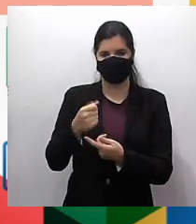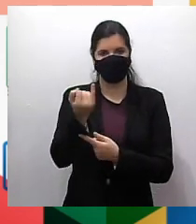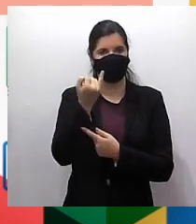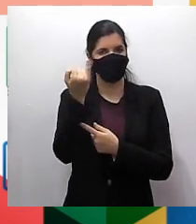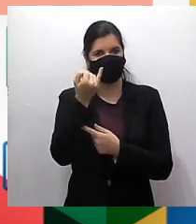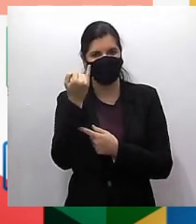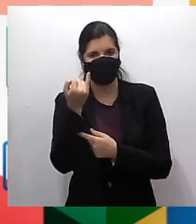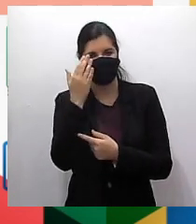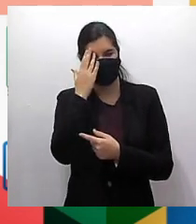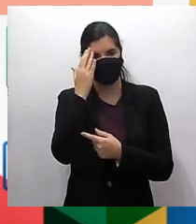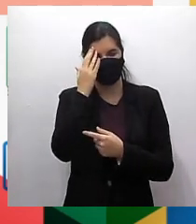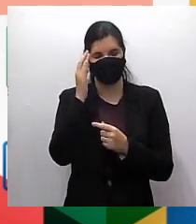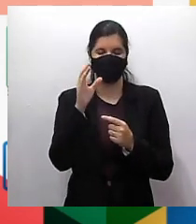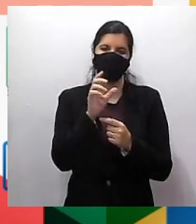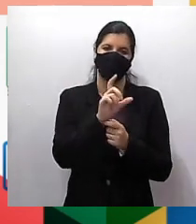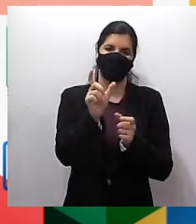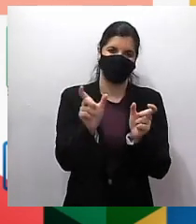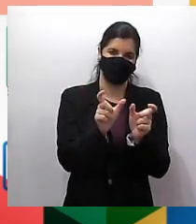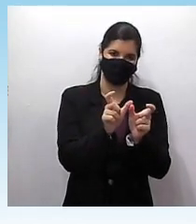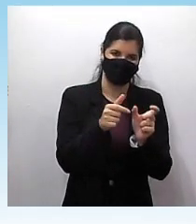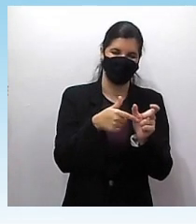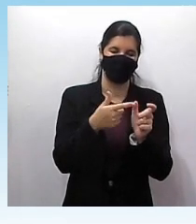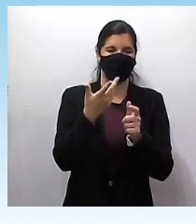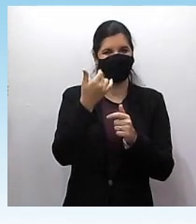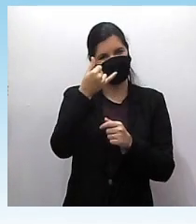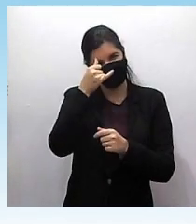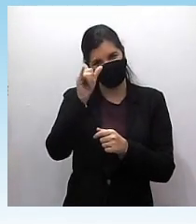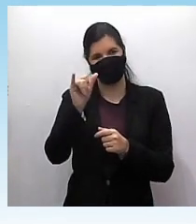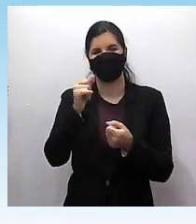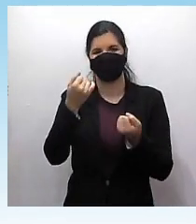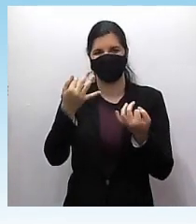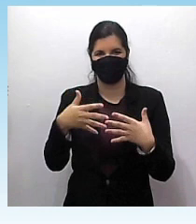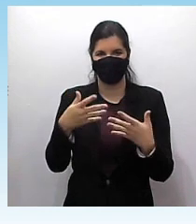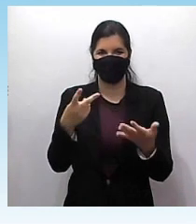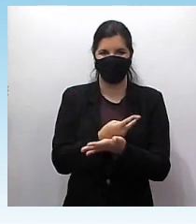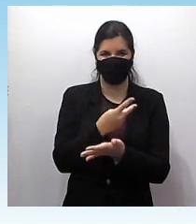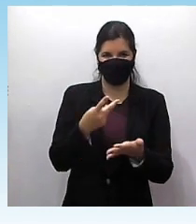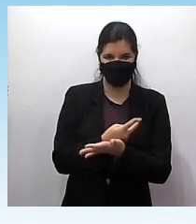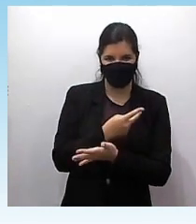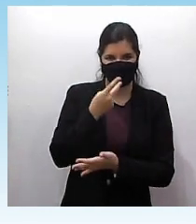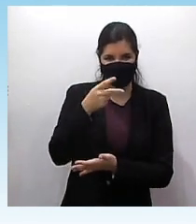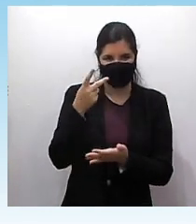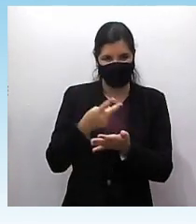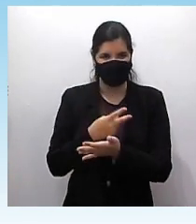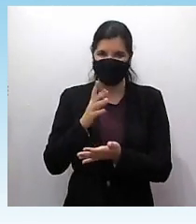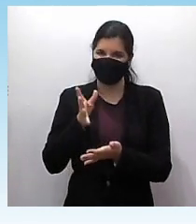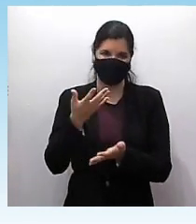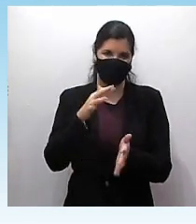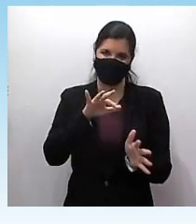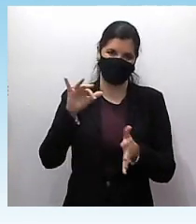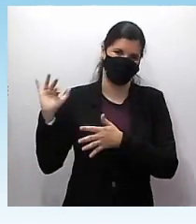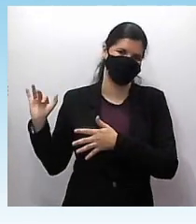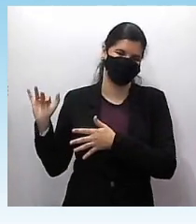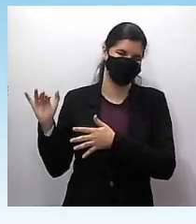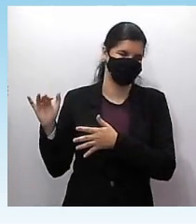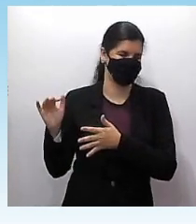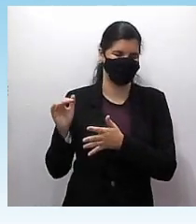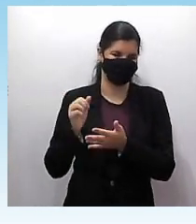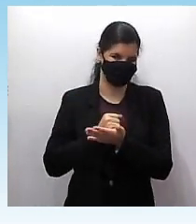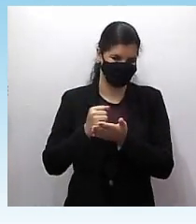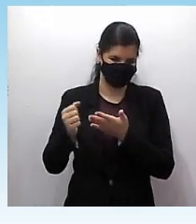a gente compreender os termos para a gente não estar mais falando as coisas erradas ou dizendo aquilo que já não corresponde mais a uma